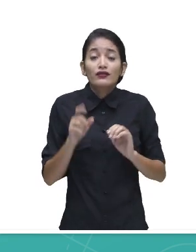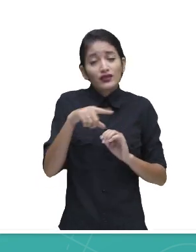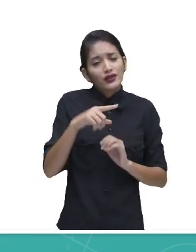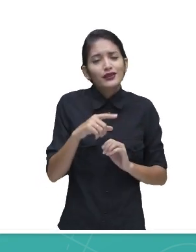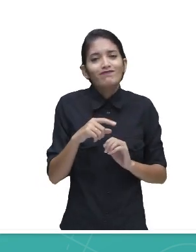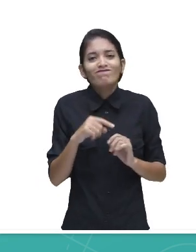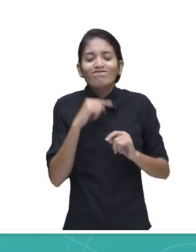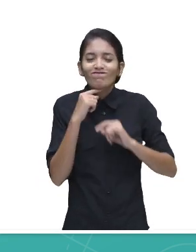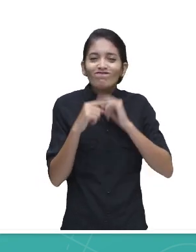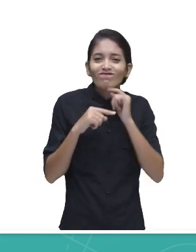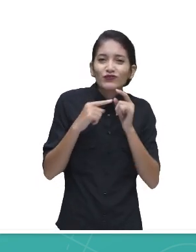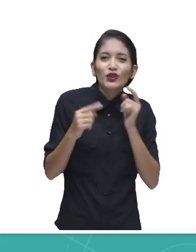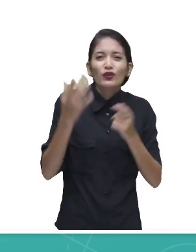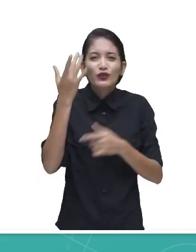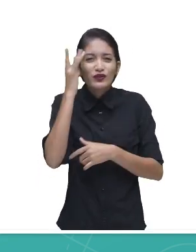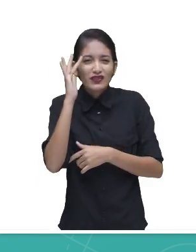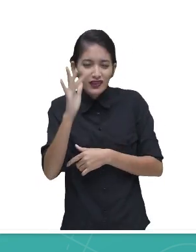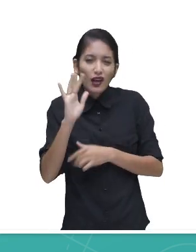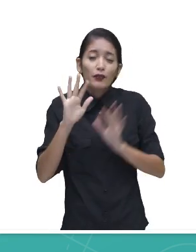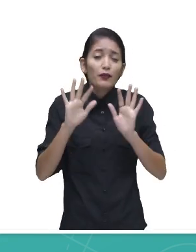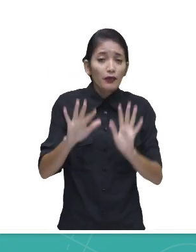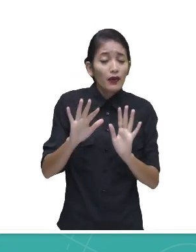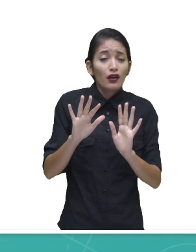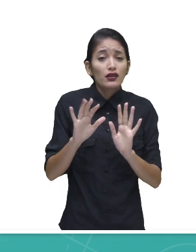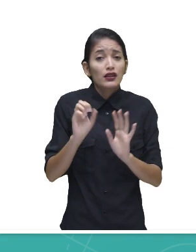isso significa, mas se você